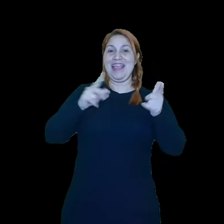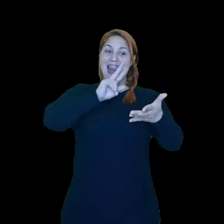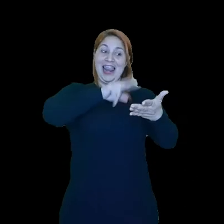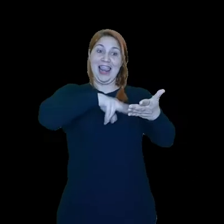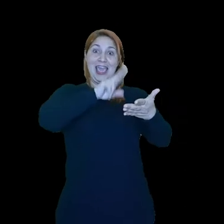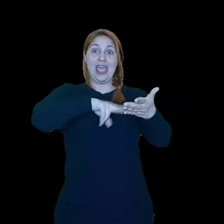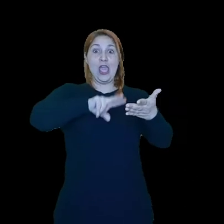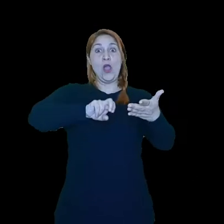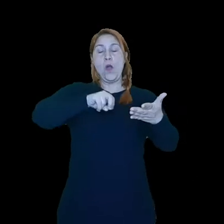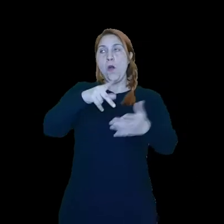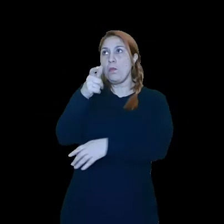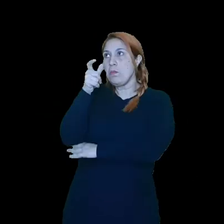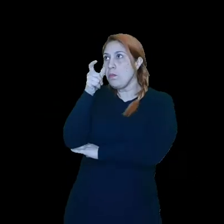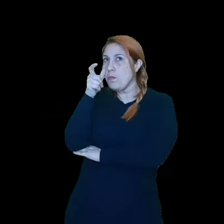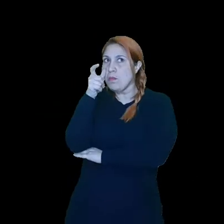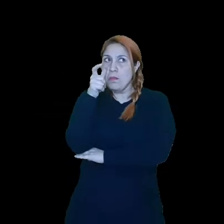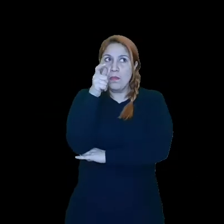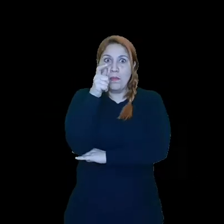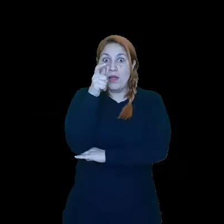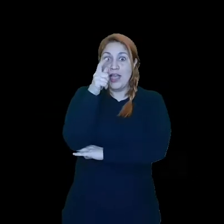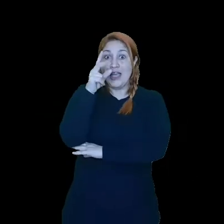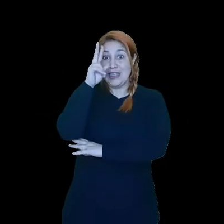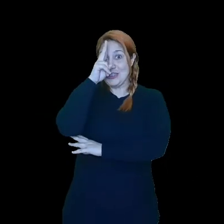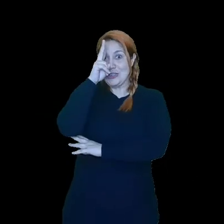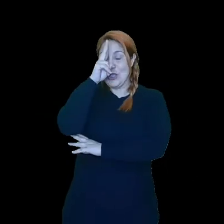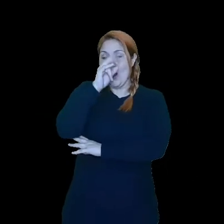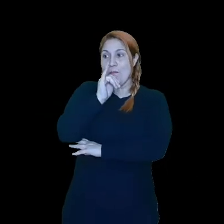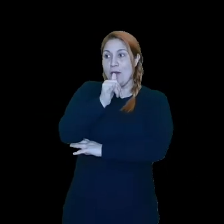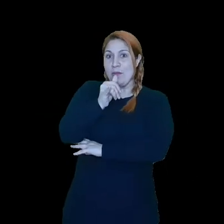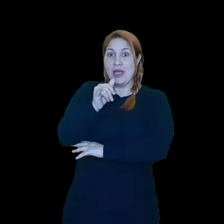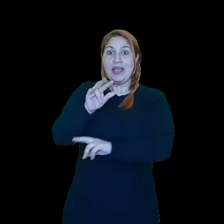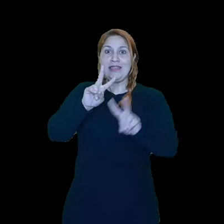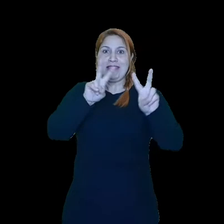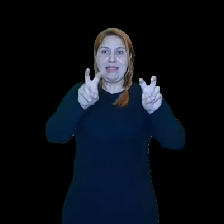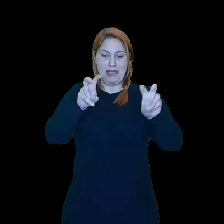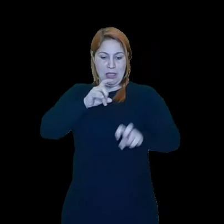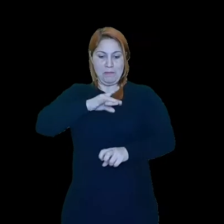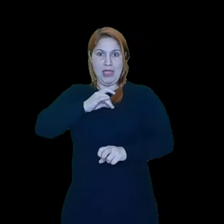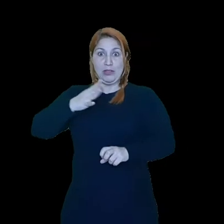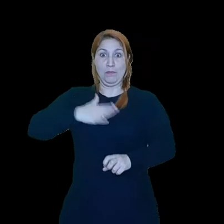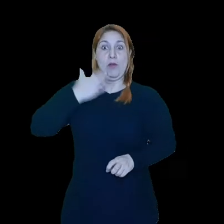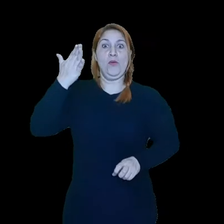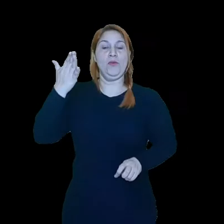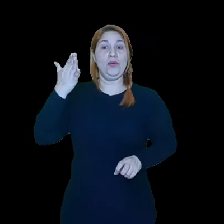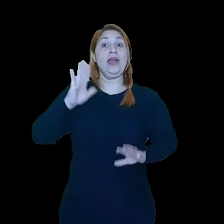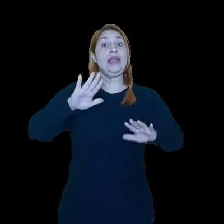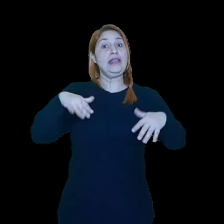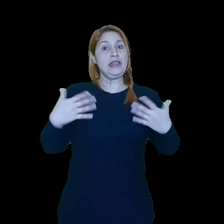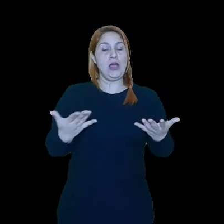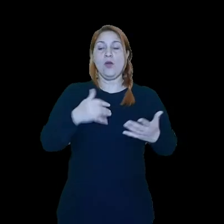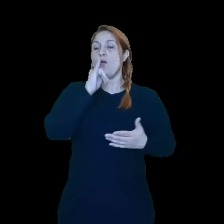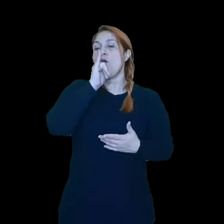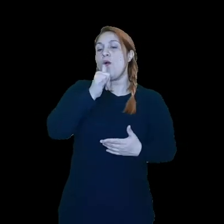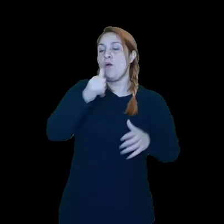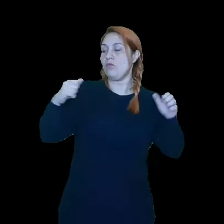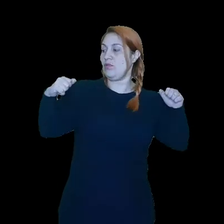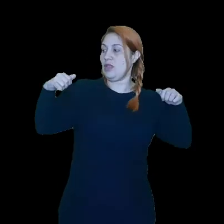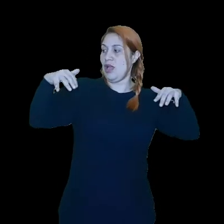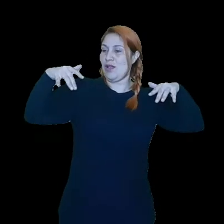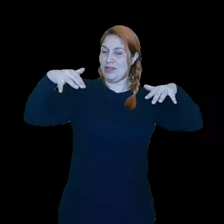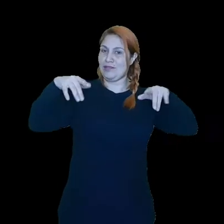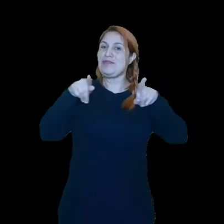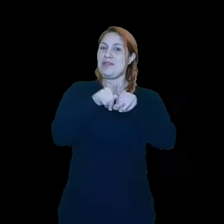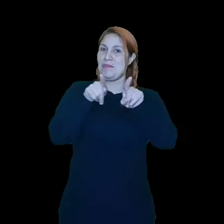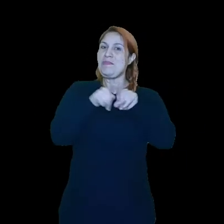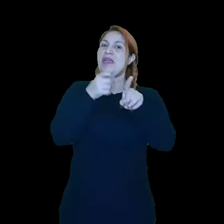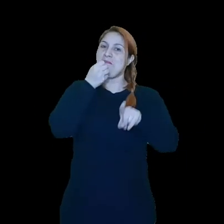divertido ler, ouvir histórias que causam medo, que assustam, né? Então, os contos de assombração, eles